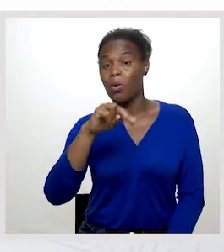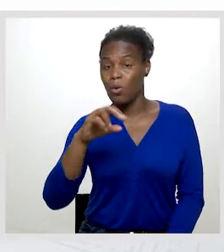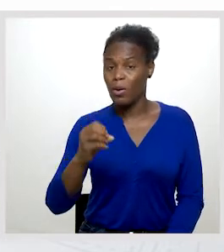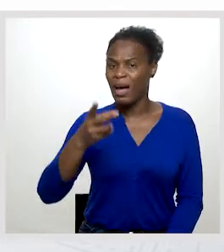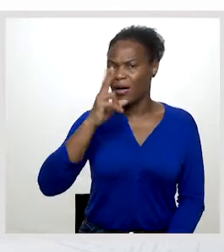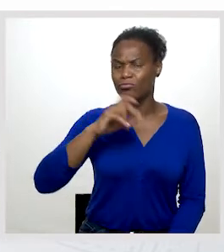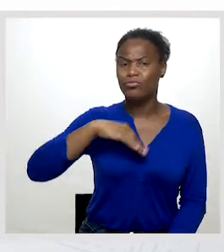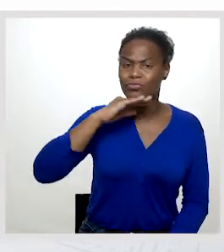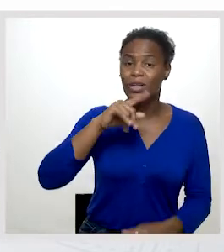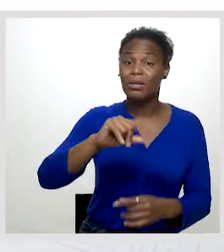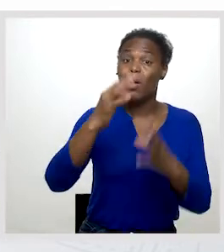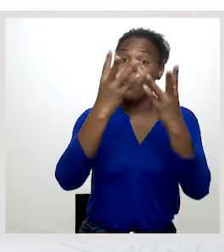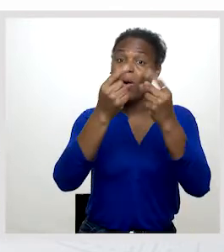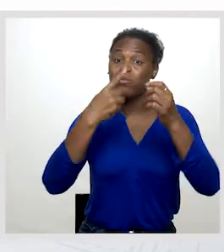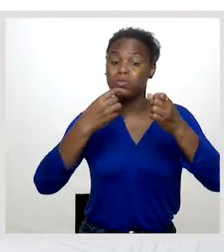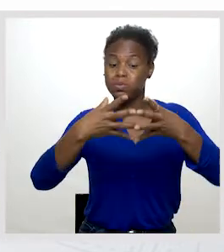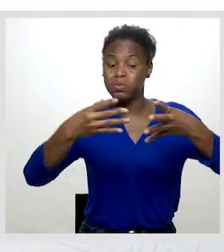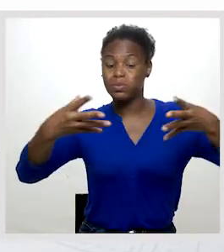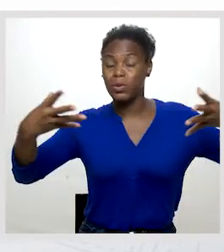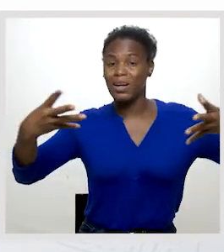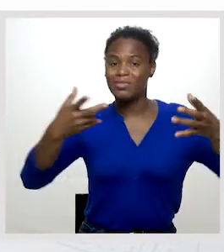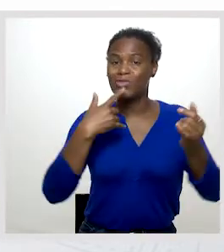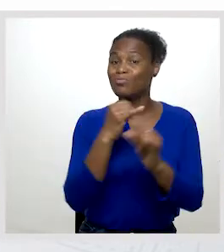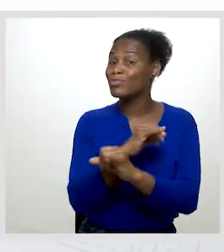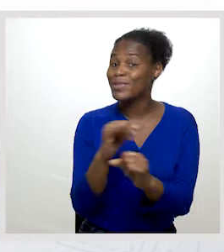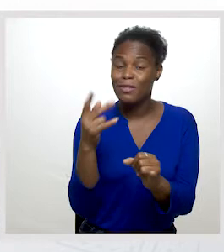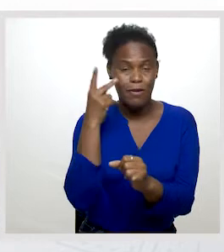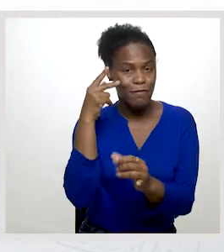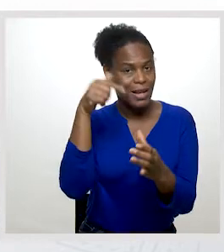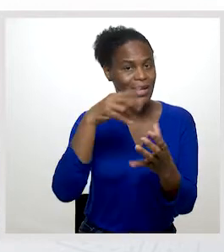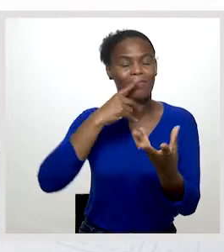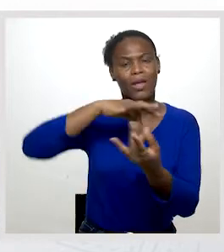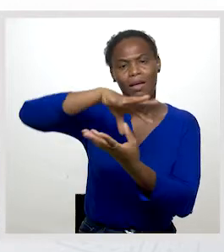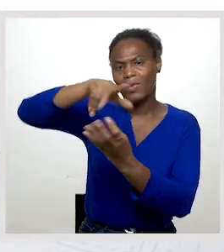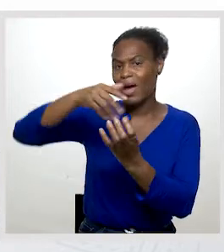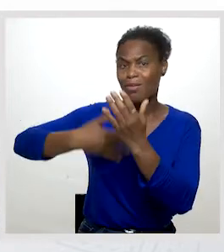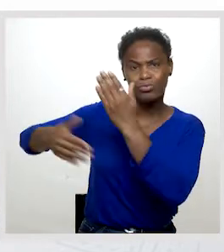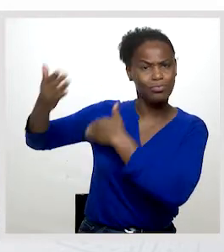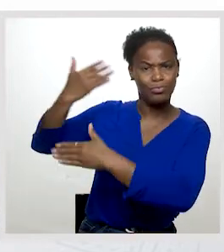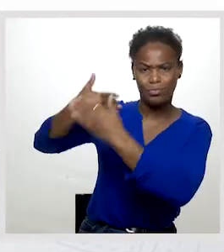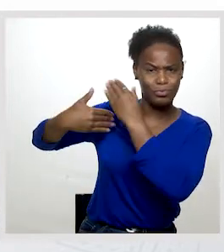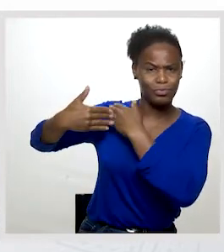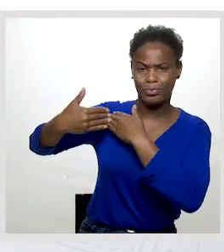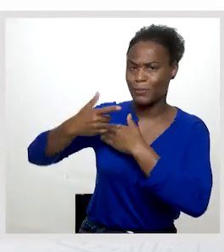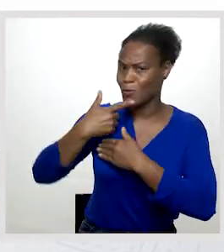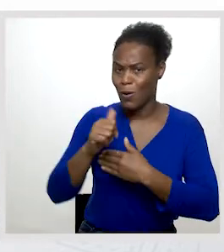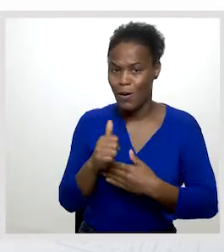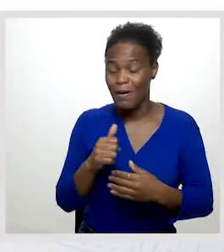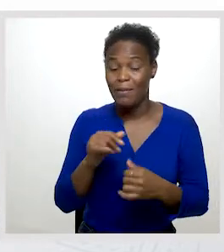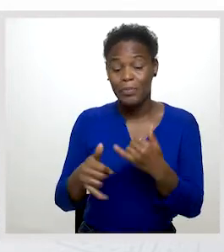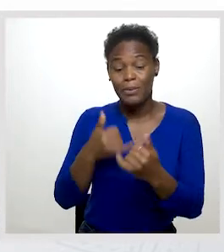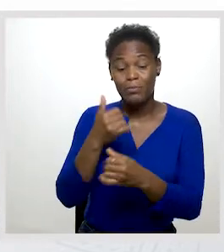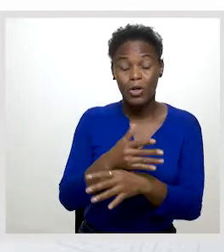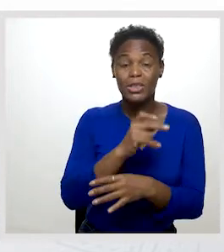maiores. Existindo em quantidades maiores, impossibilitava a existência da vida no nosso planeta nessa altura. E